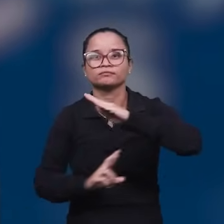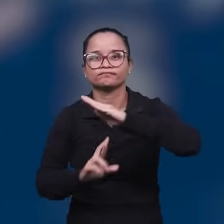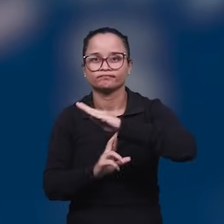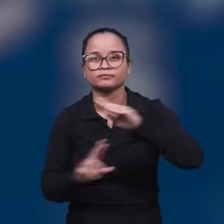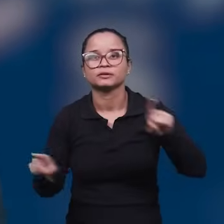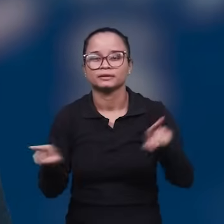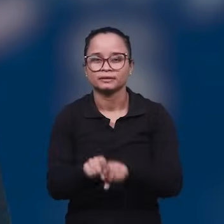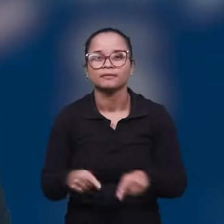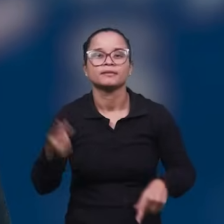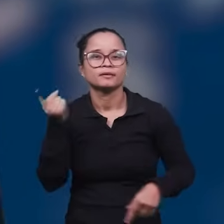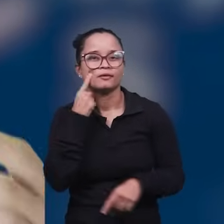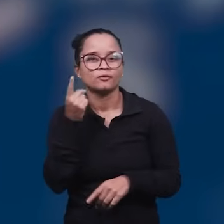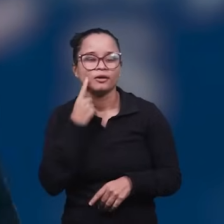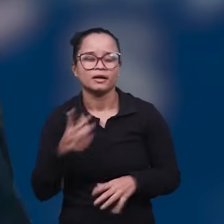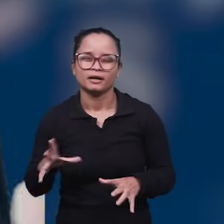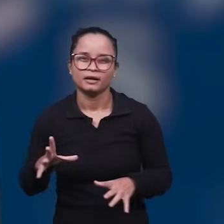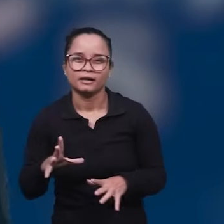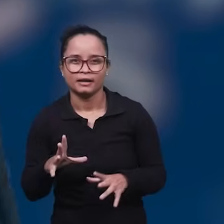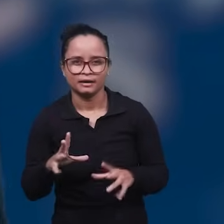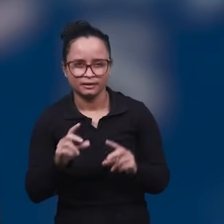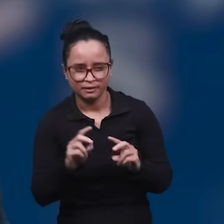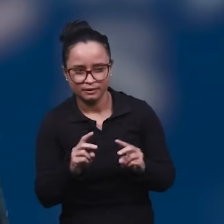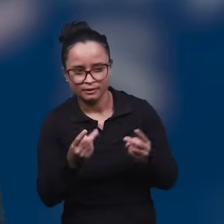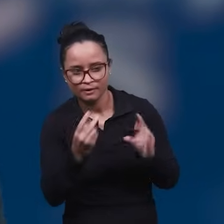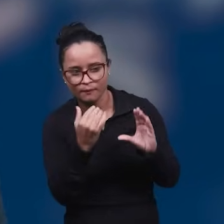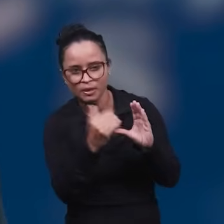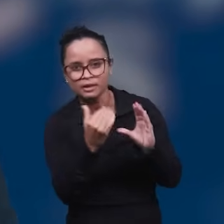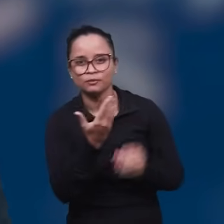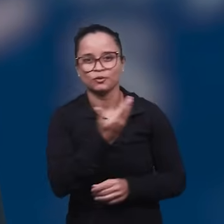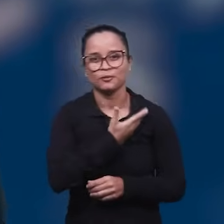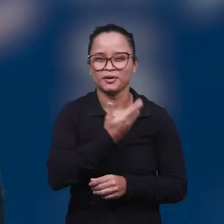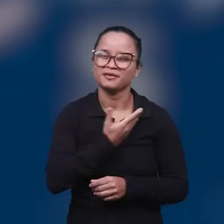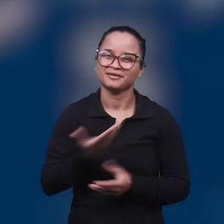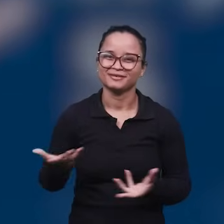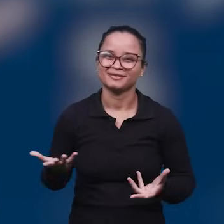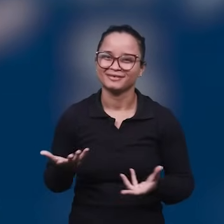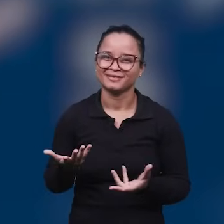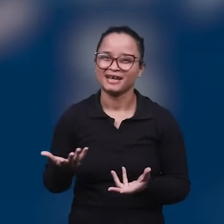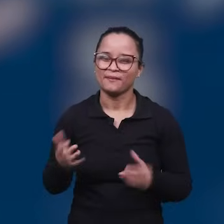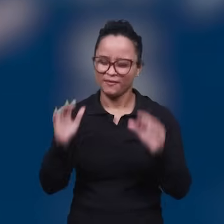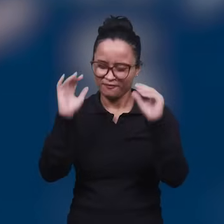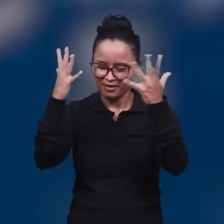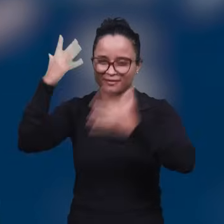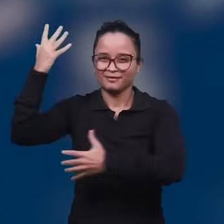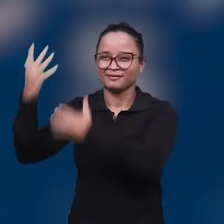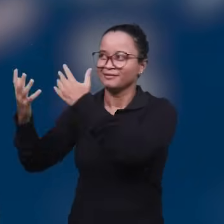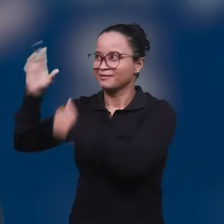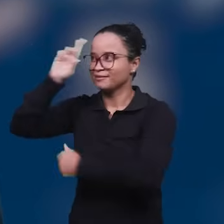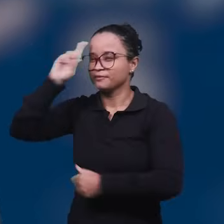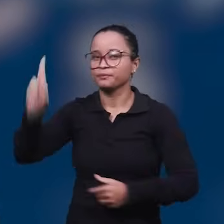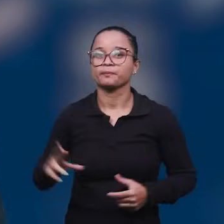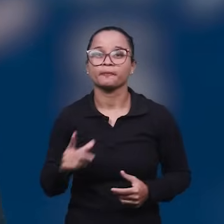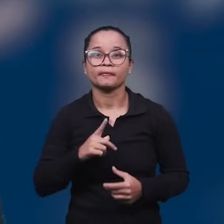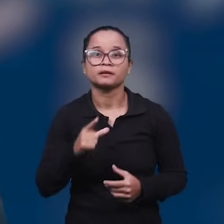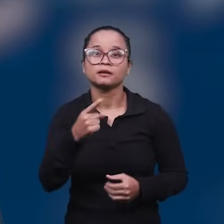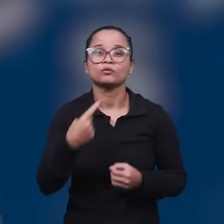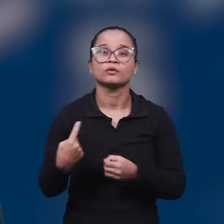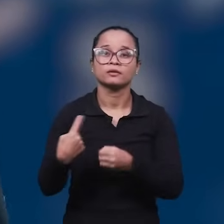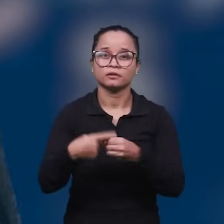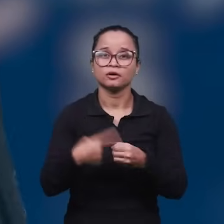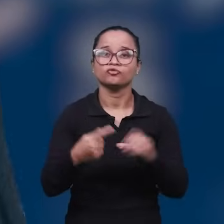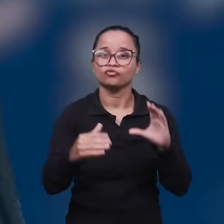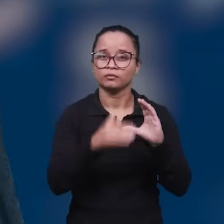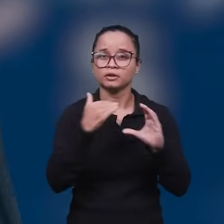maior prazer de nos assistir a tudo que o Senhor tem realizado em nosso meio. Amém? Te espero na próxima edição. Me abandona não, vamos estar